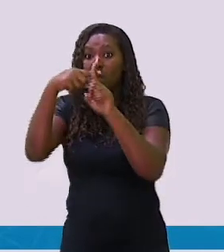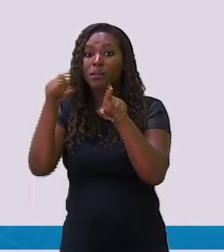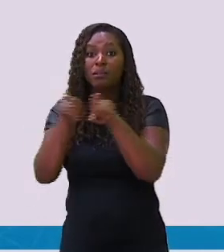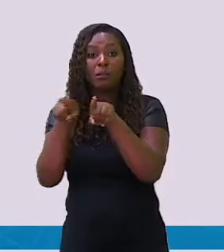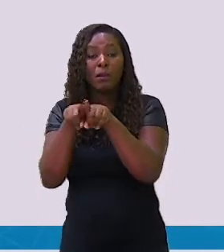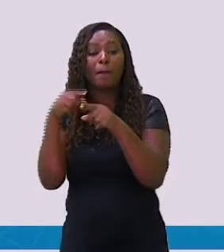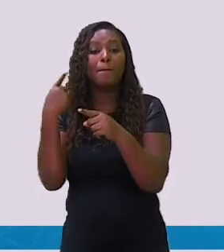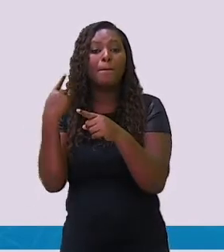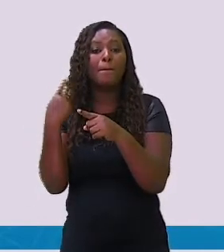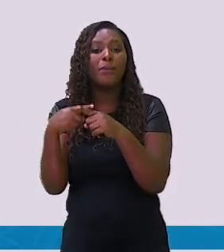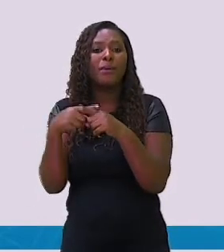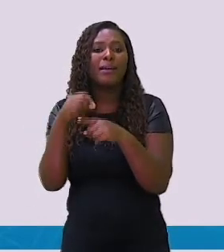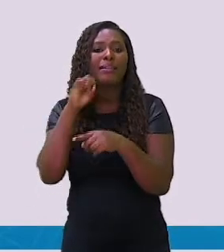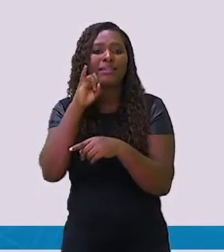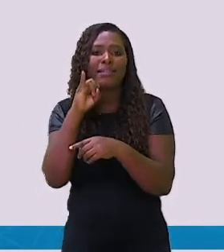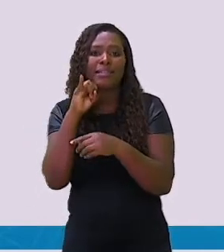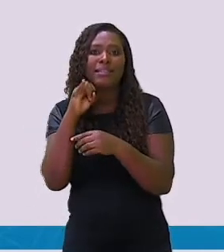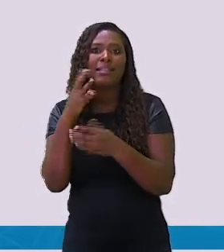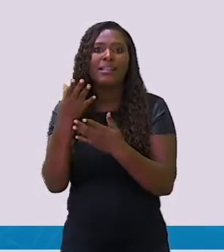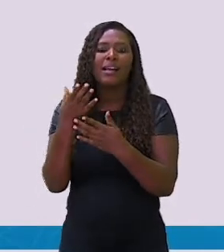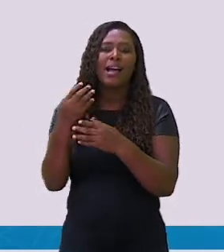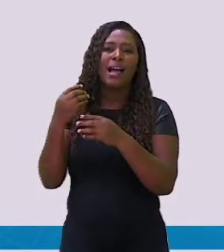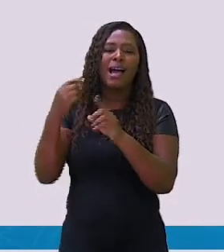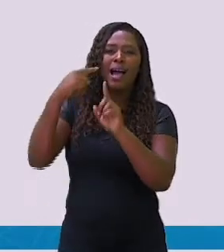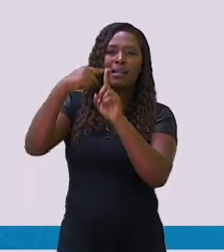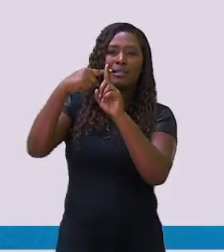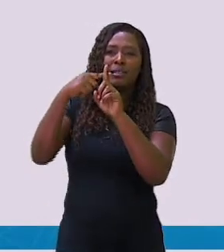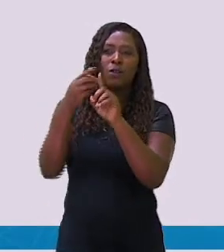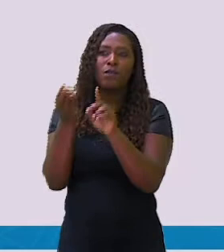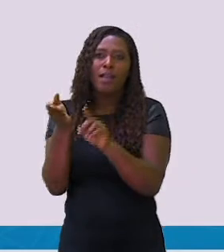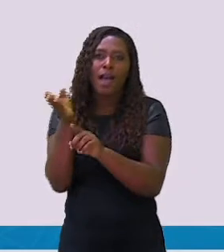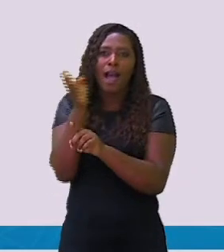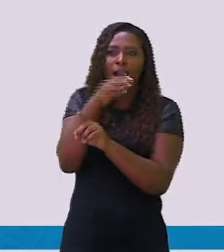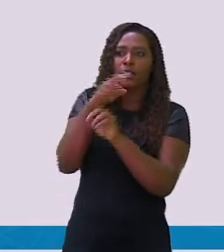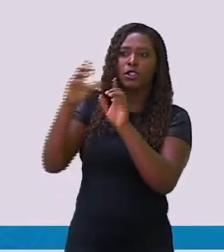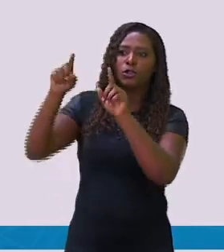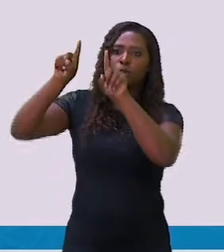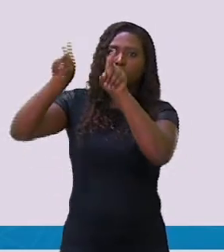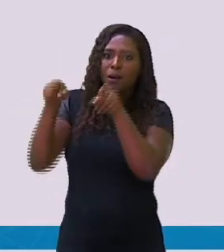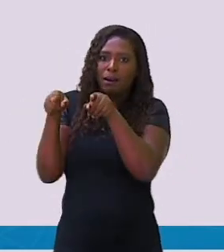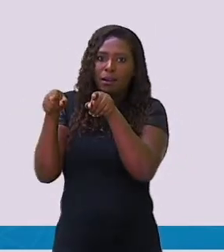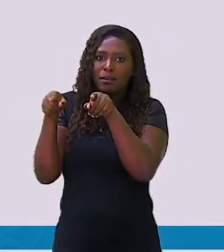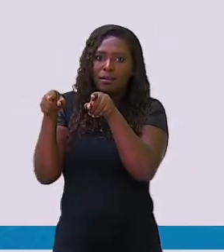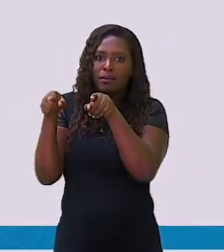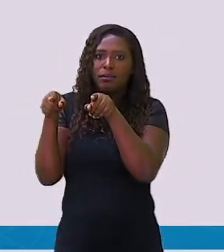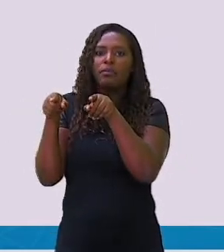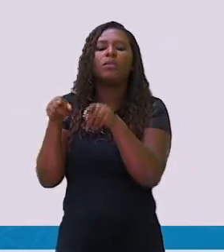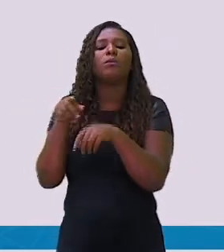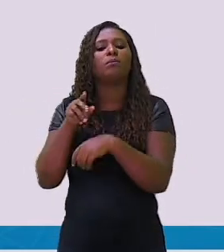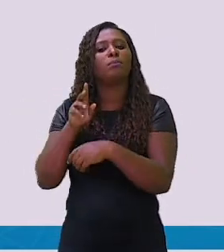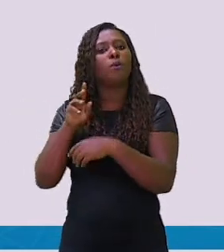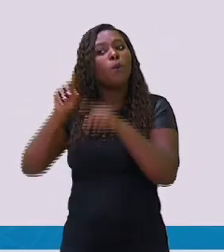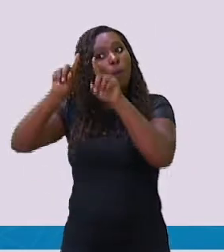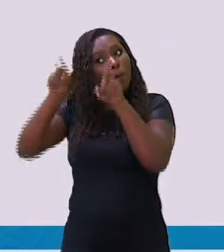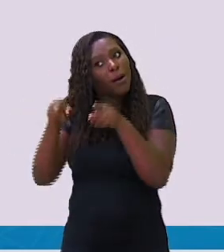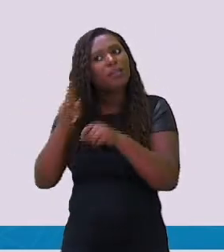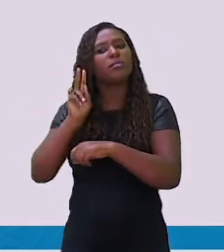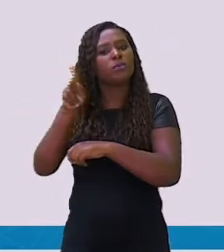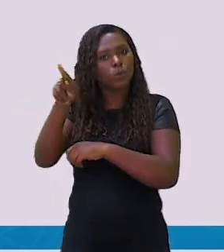permanecer o sinal do parênteses que é menos 1,6